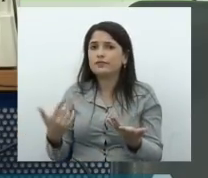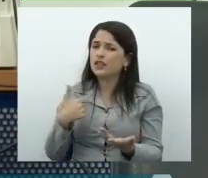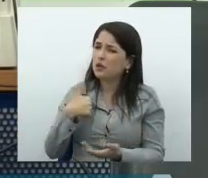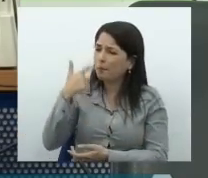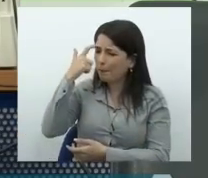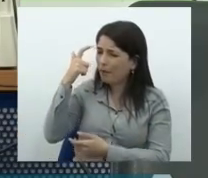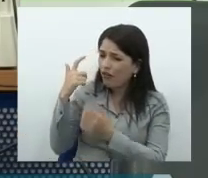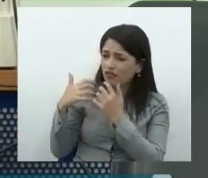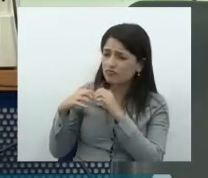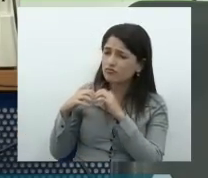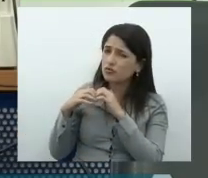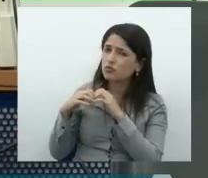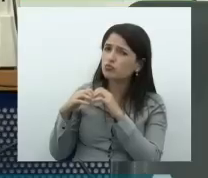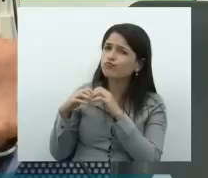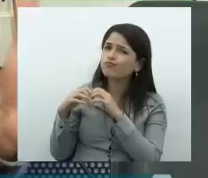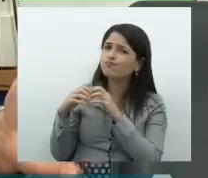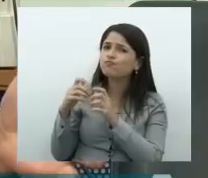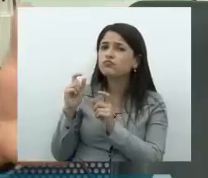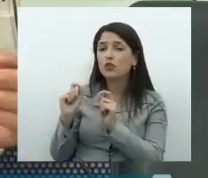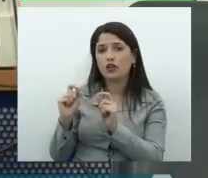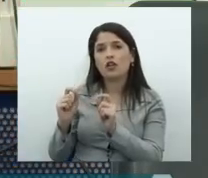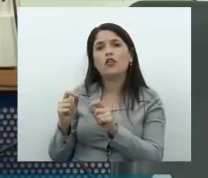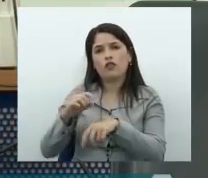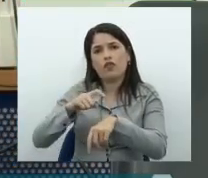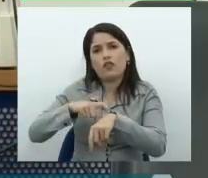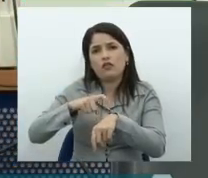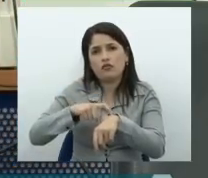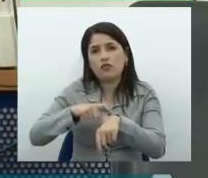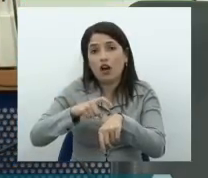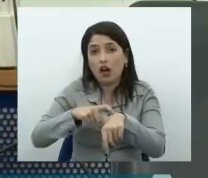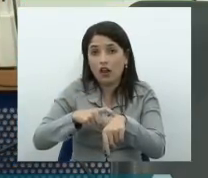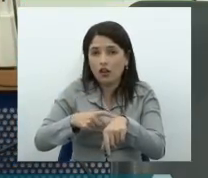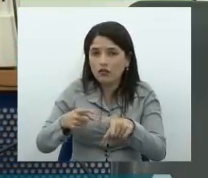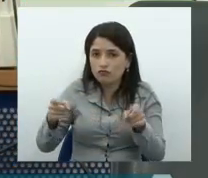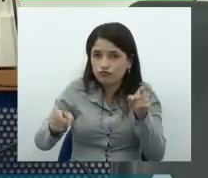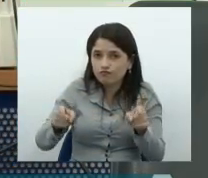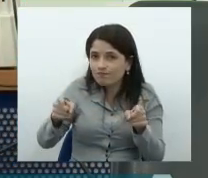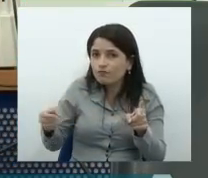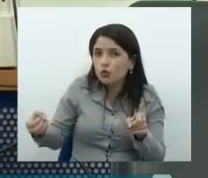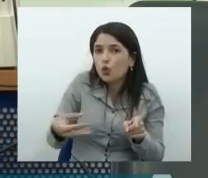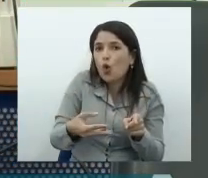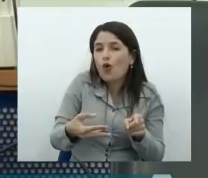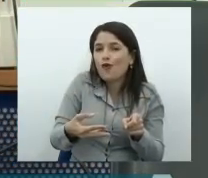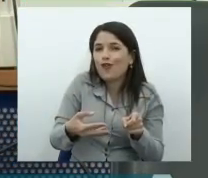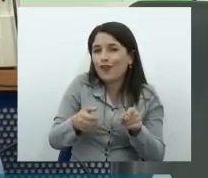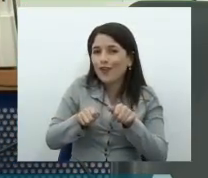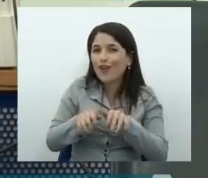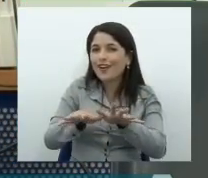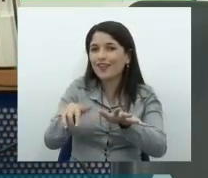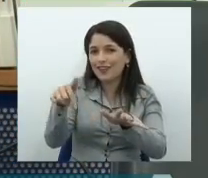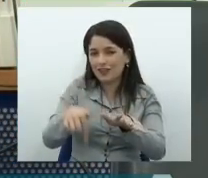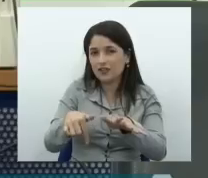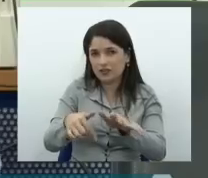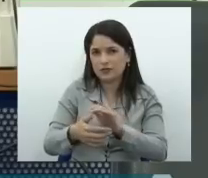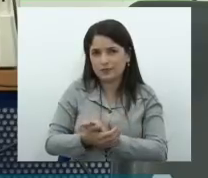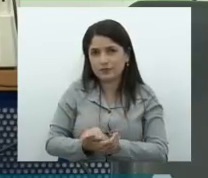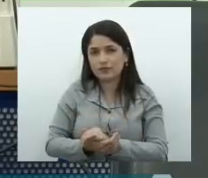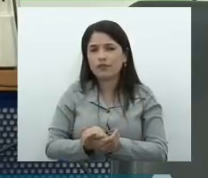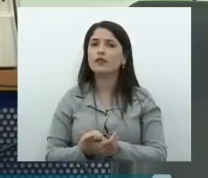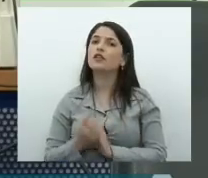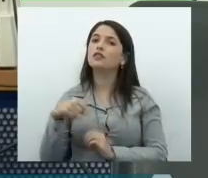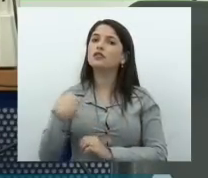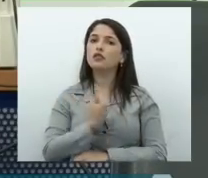que, de fato, nós estamos vivendo novos tempos aqui na nossa cidade. Tempos esses que nós estamos tendo aqui a